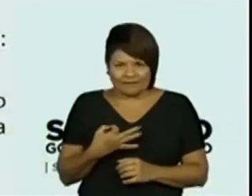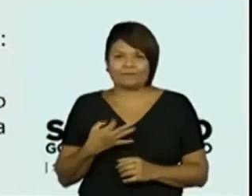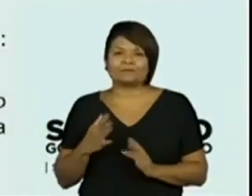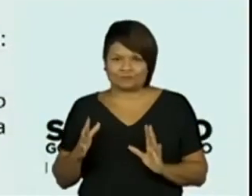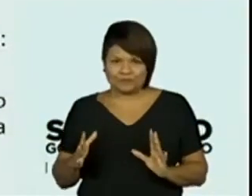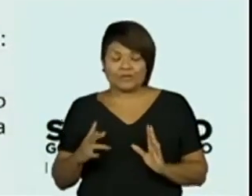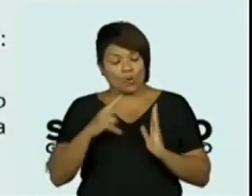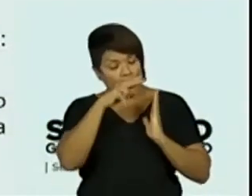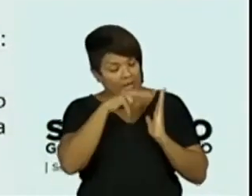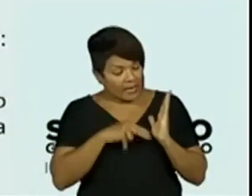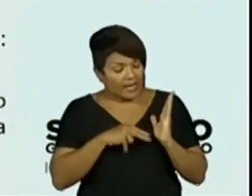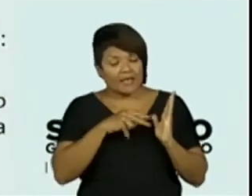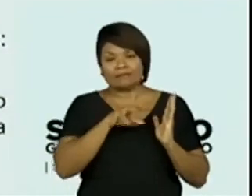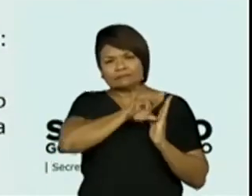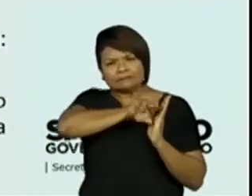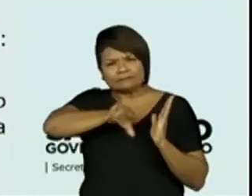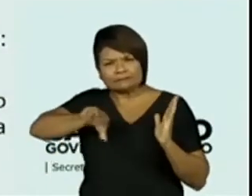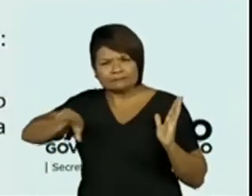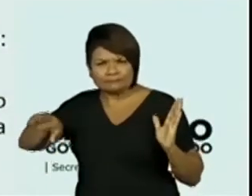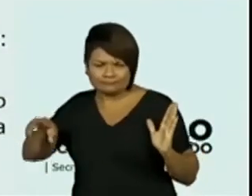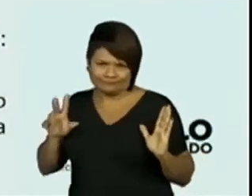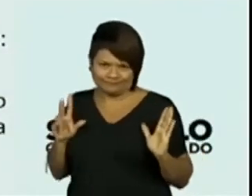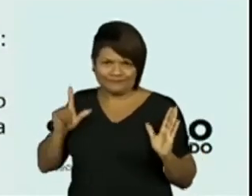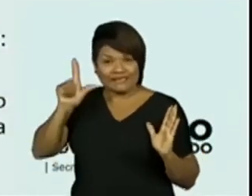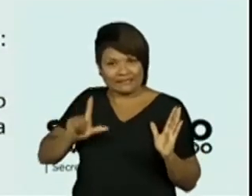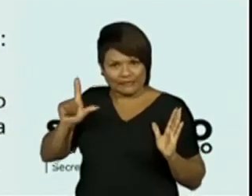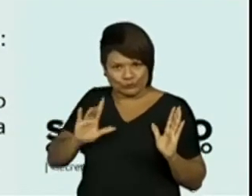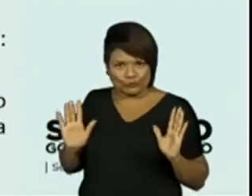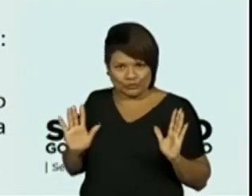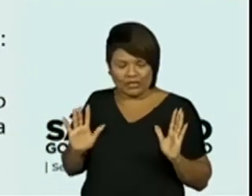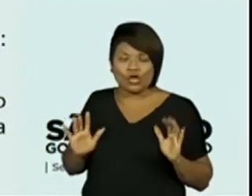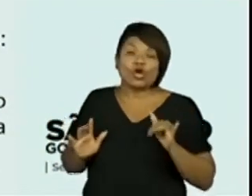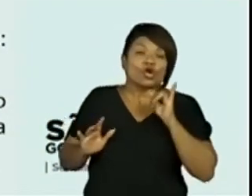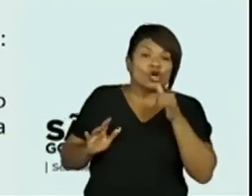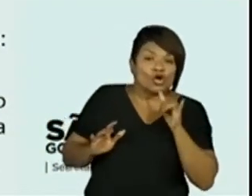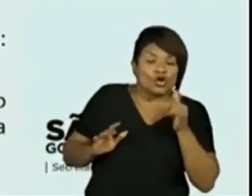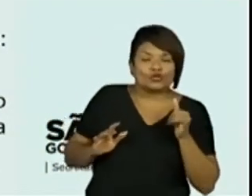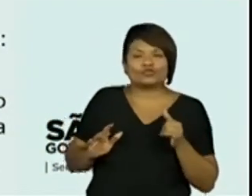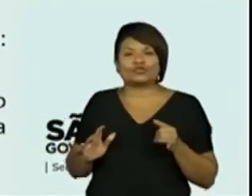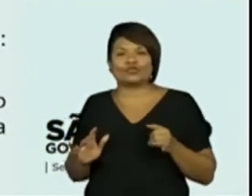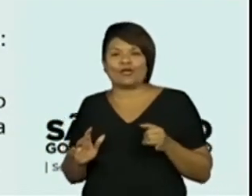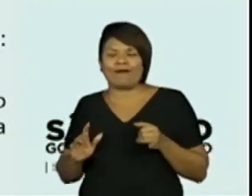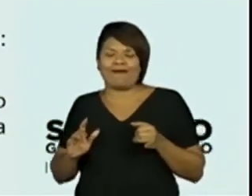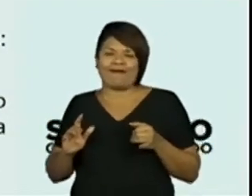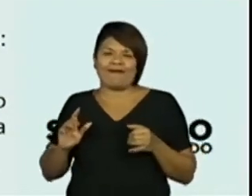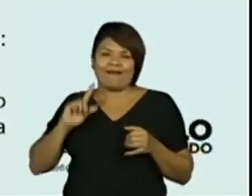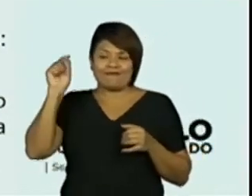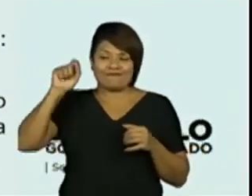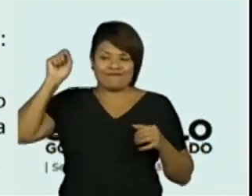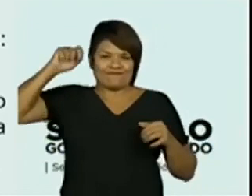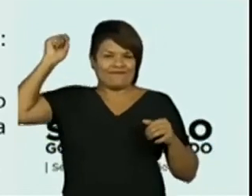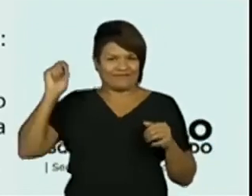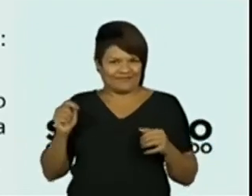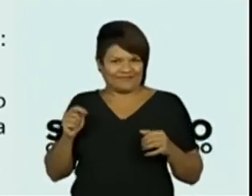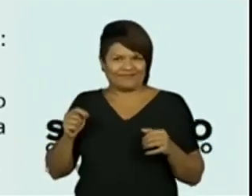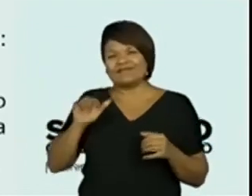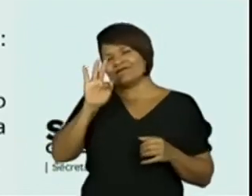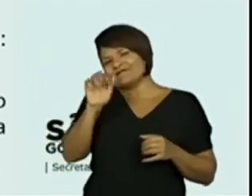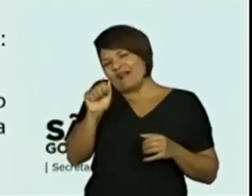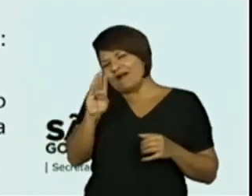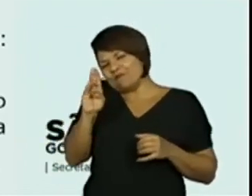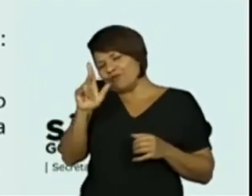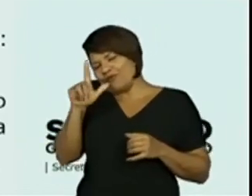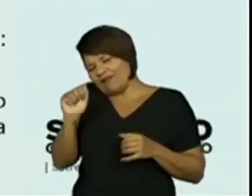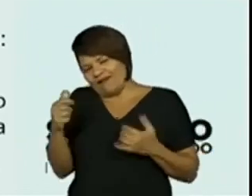compreender diferentes textos do campo artístico literário, contos, fábulas, lendas, entre outros, como romances